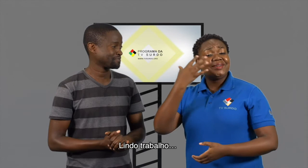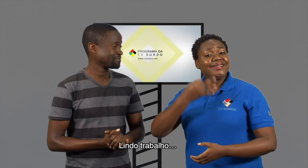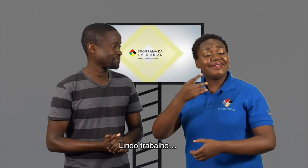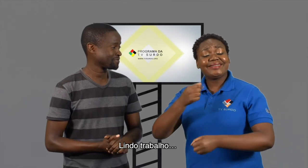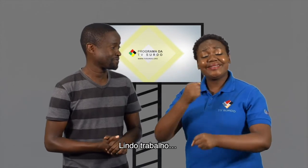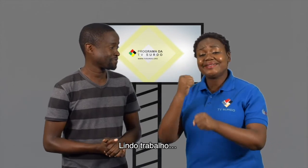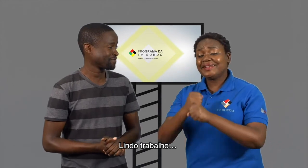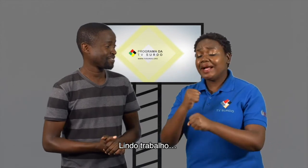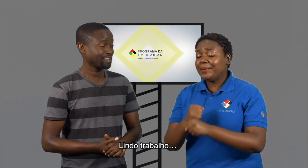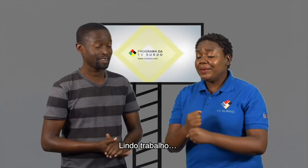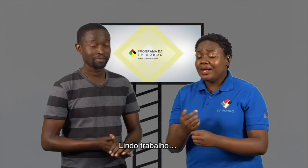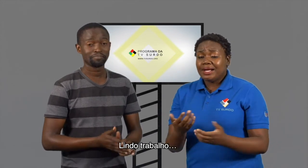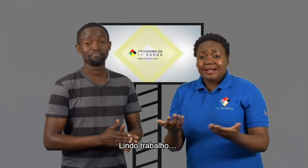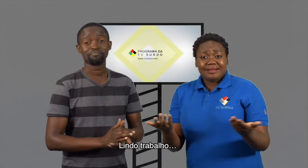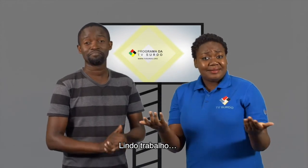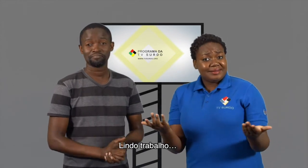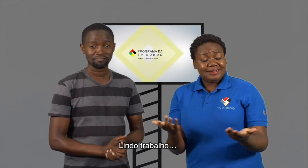Lindo trabalho.